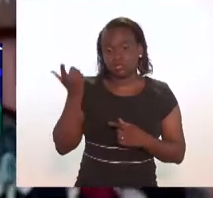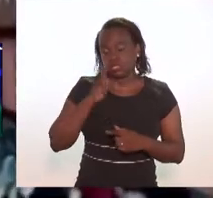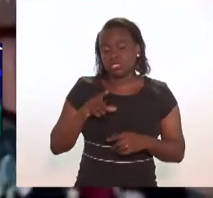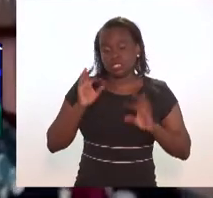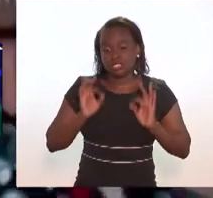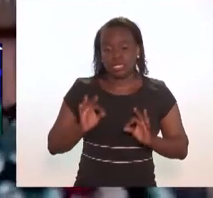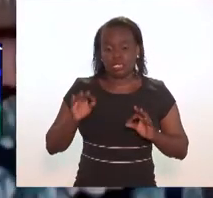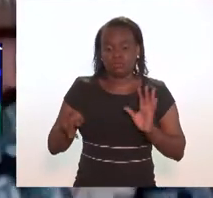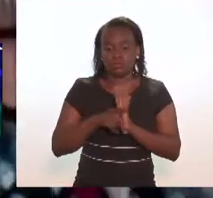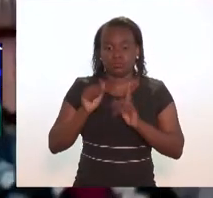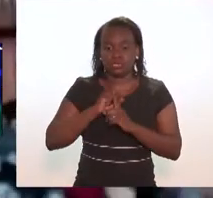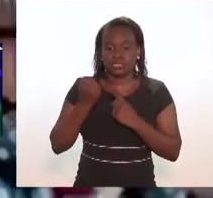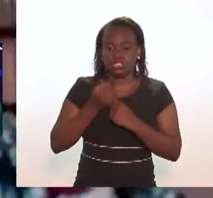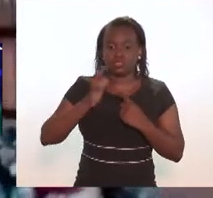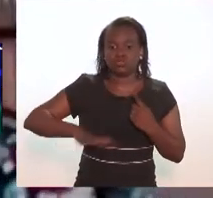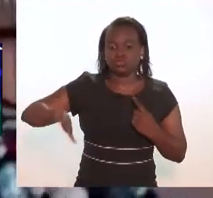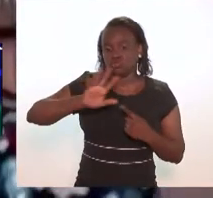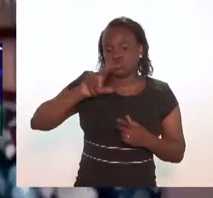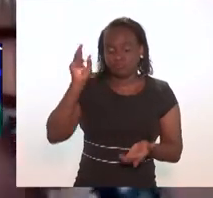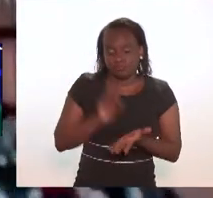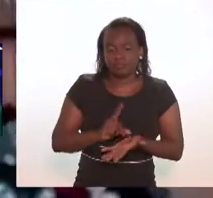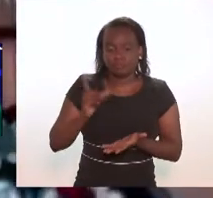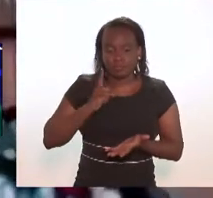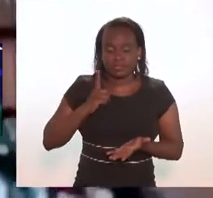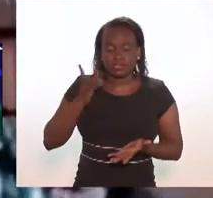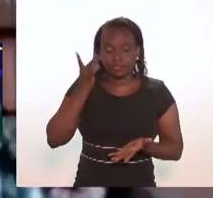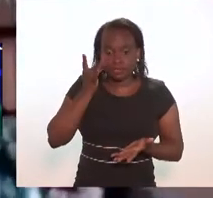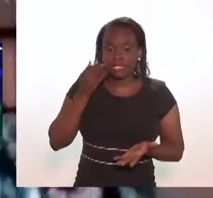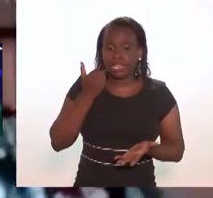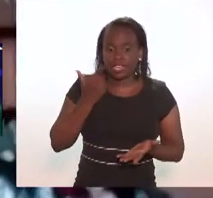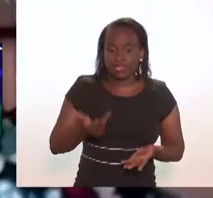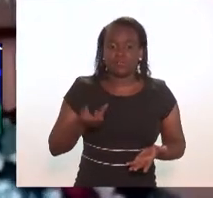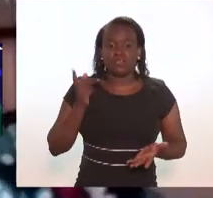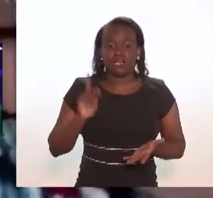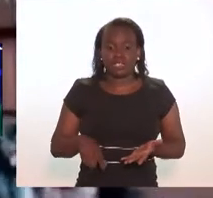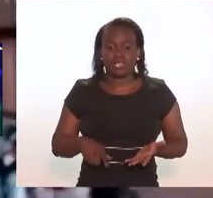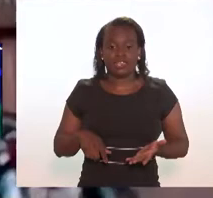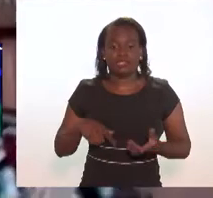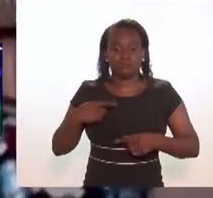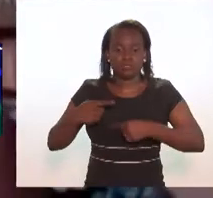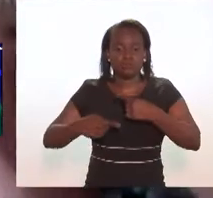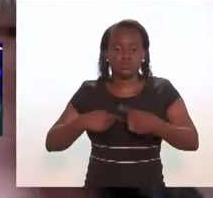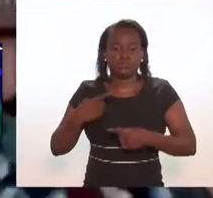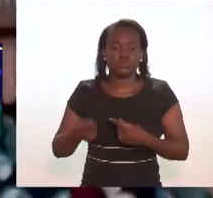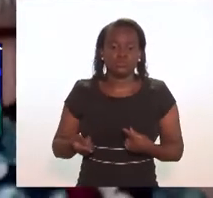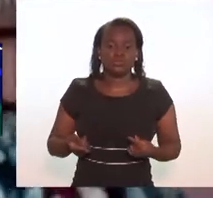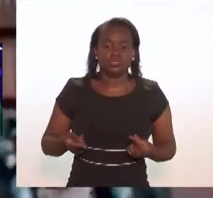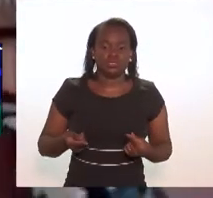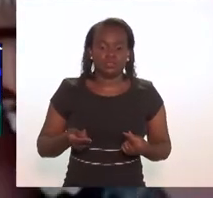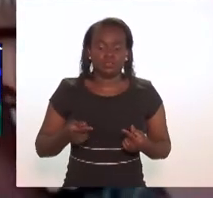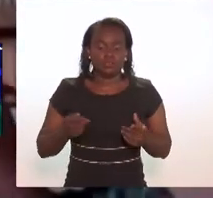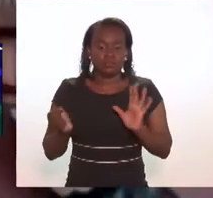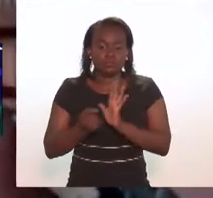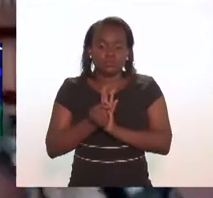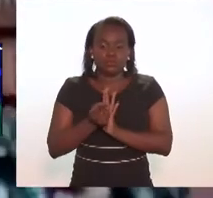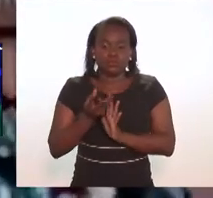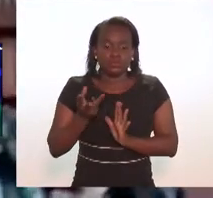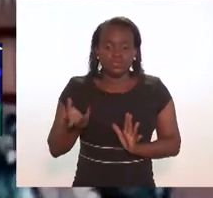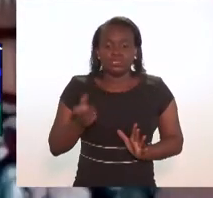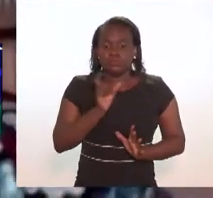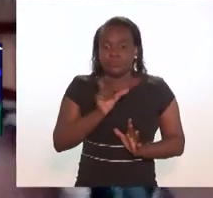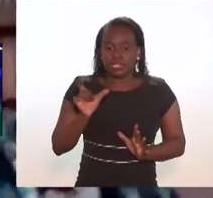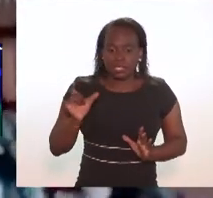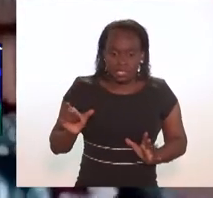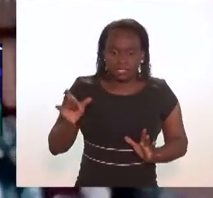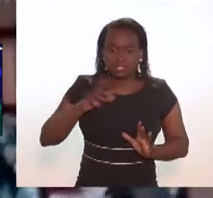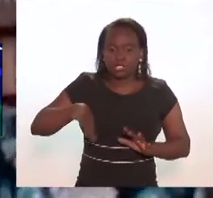em sociedade. É um fato social que essa língua, ela é recorrente. Quantas palavras